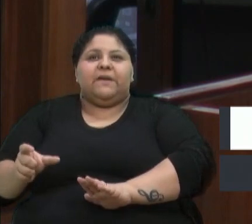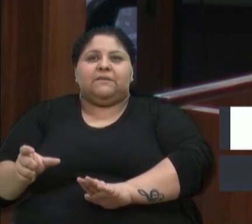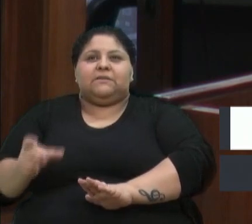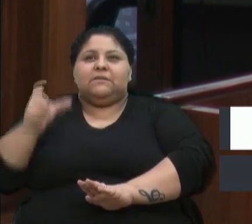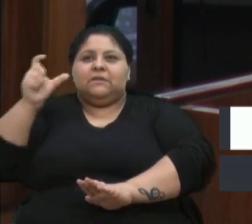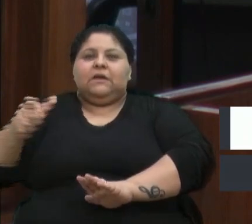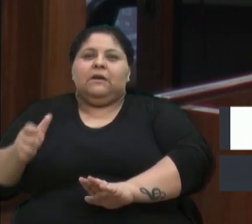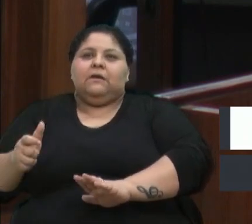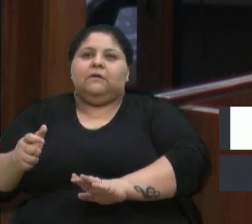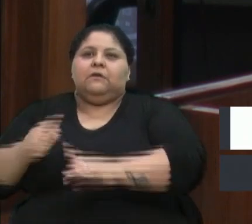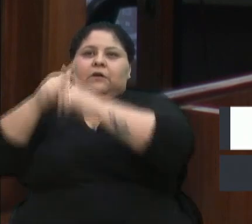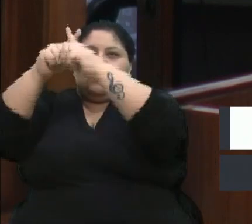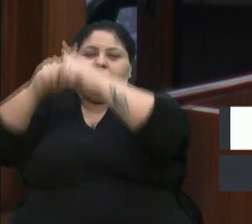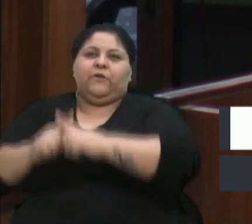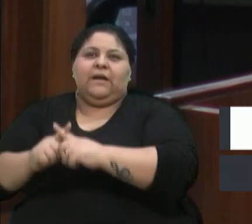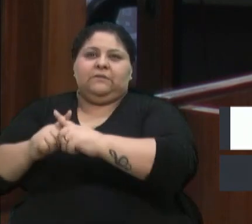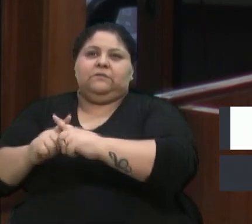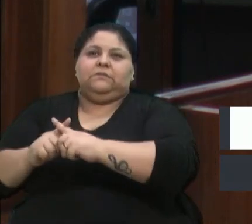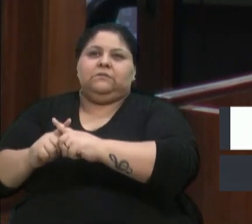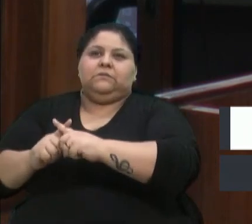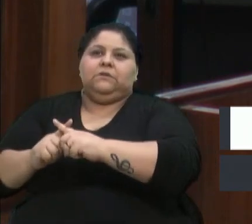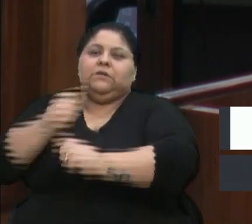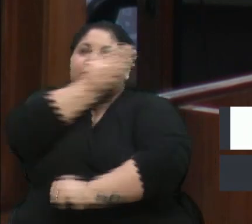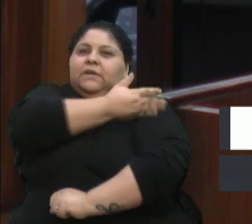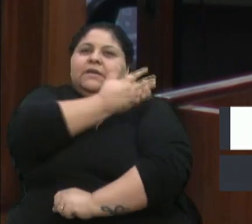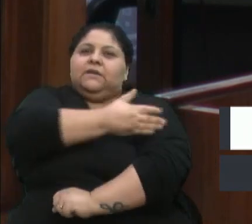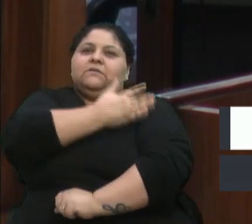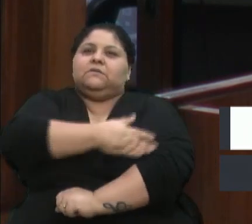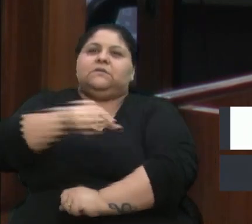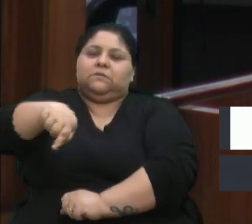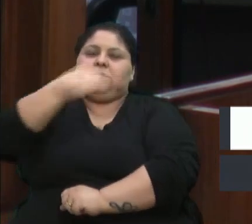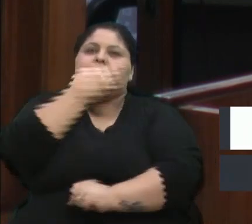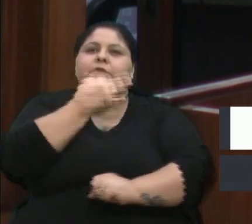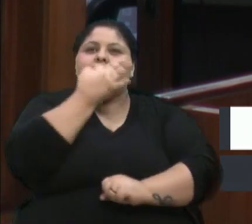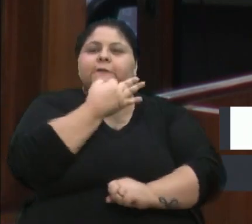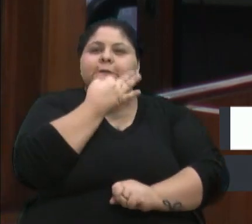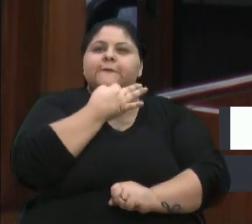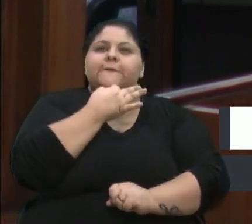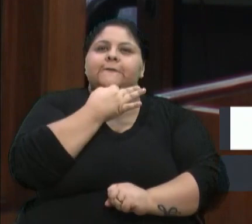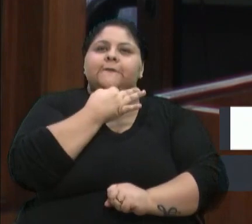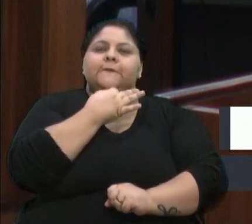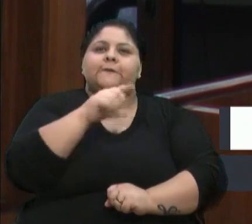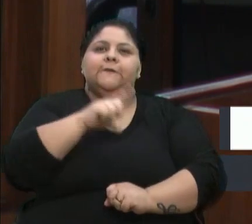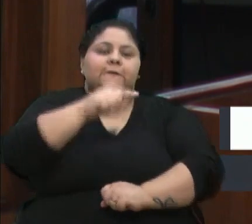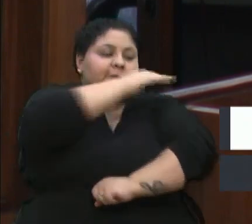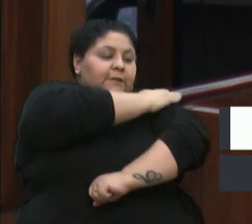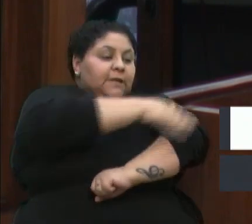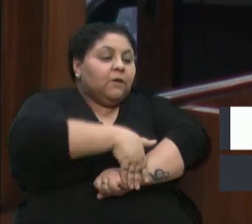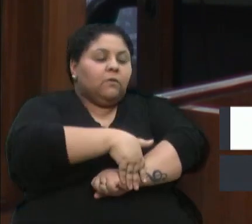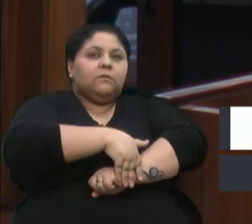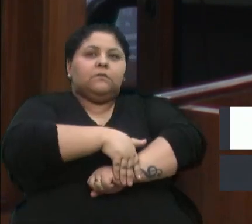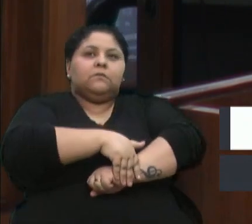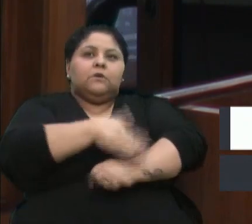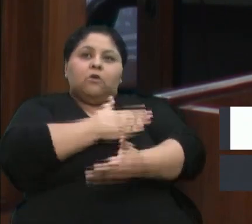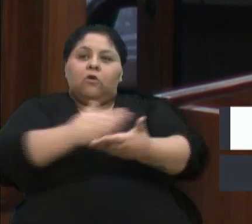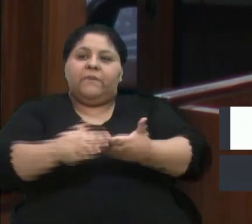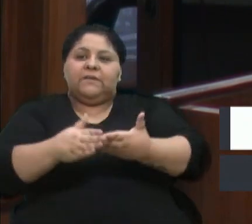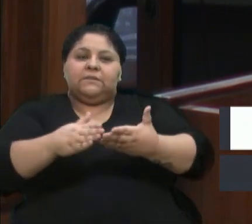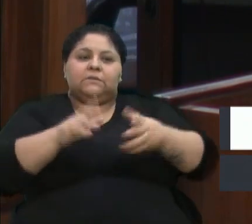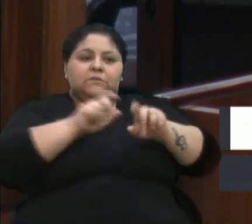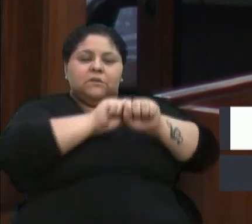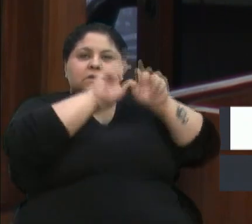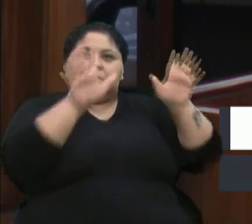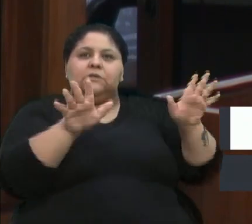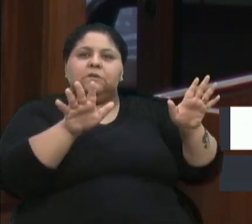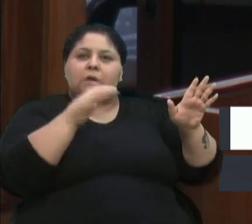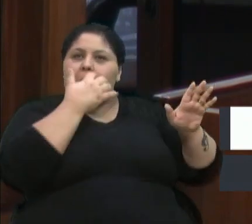semana passada, quando ele vai para o trabalho dele na rádio nos domingos pela manhã, a quantidade de atletas que tem na rua treinando. E isso começa muito cedo, isso acontece no